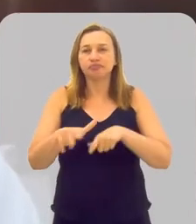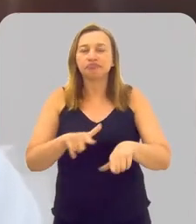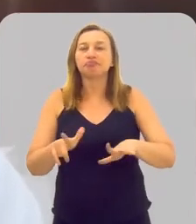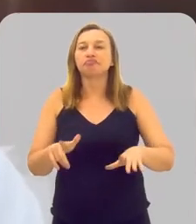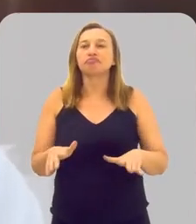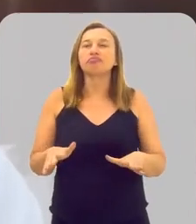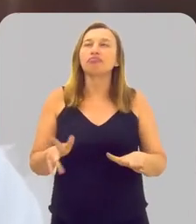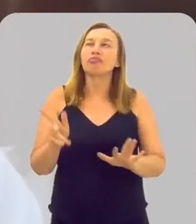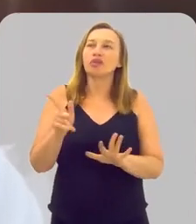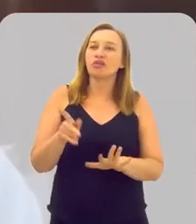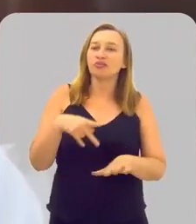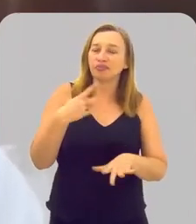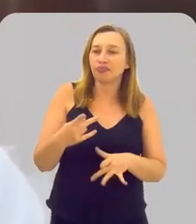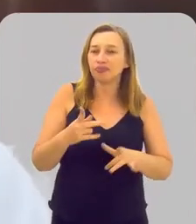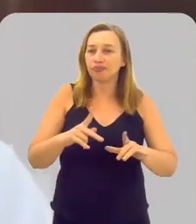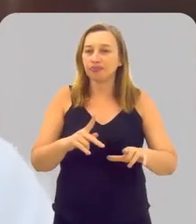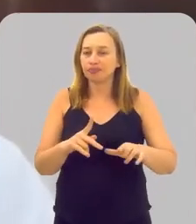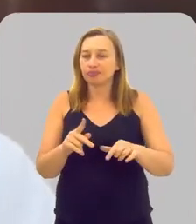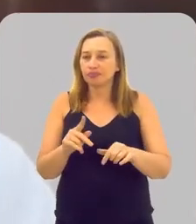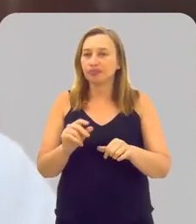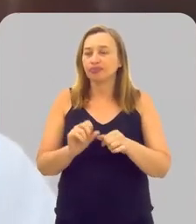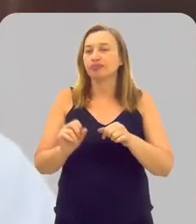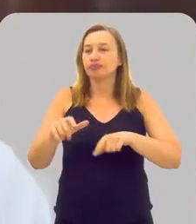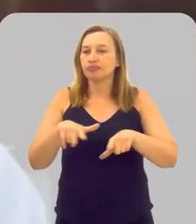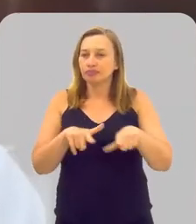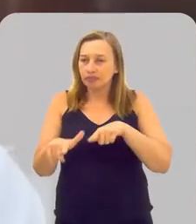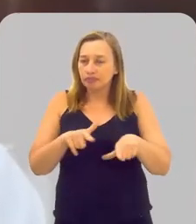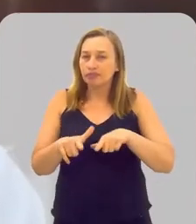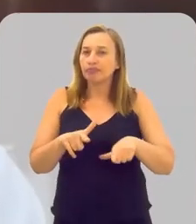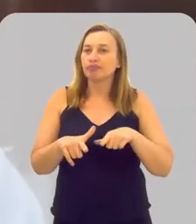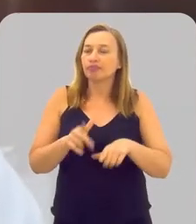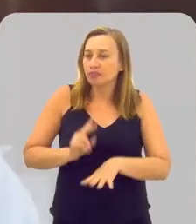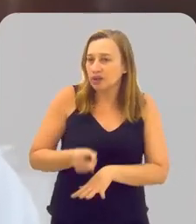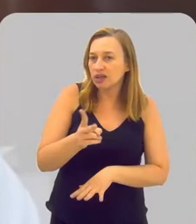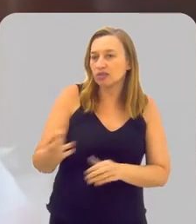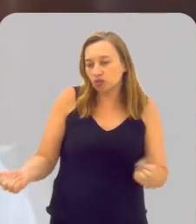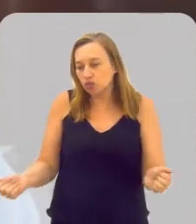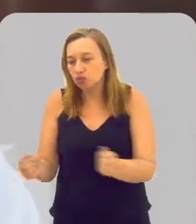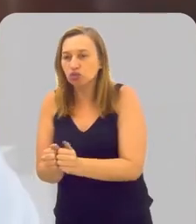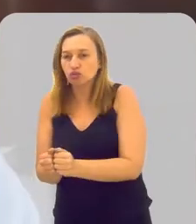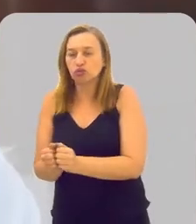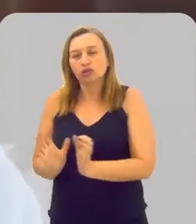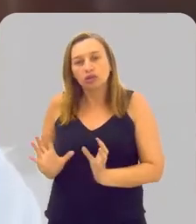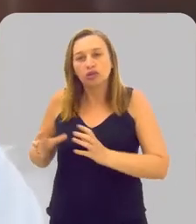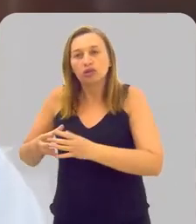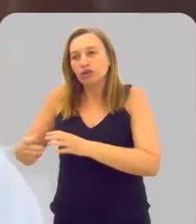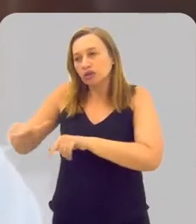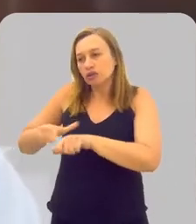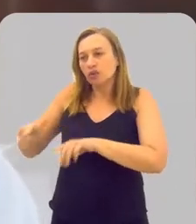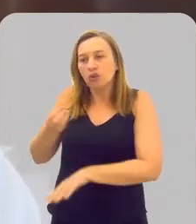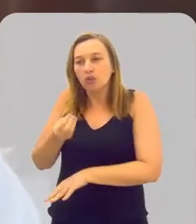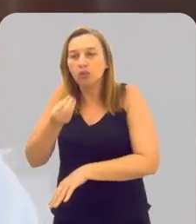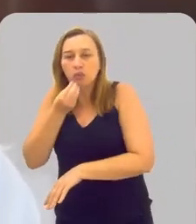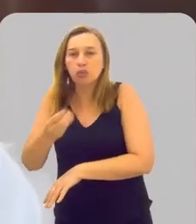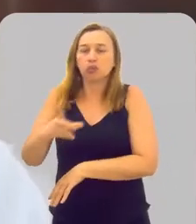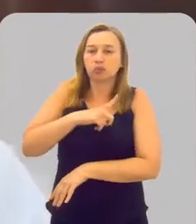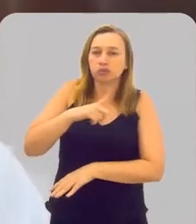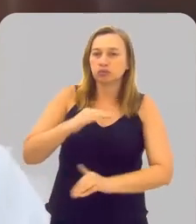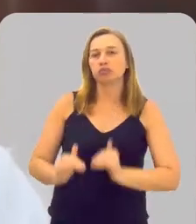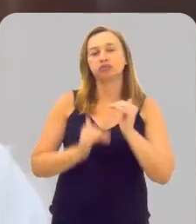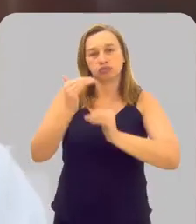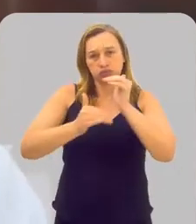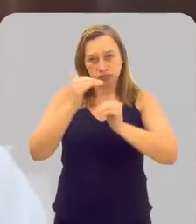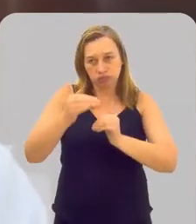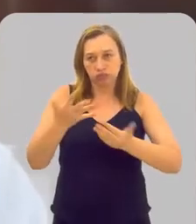para o mercado. E aí, quando a gente faz a nossa atuação, a gente faz a nossa atuação sempre em conjunto, sempre trabalhando e